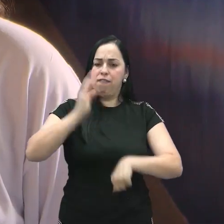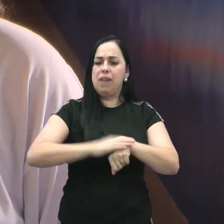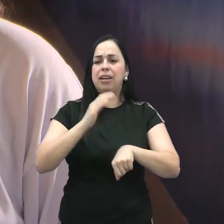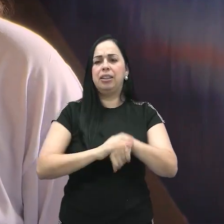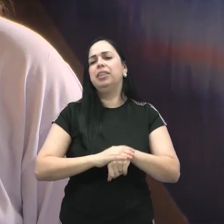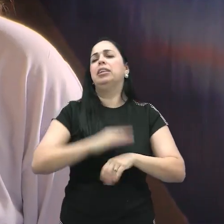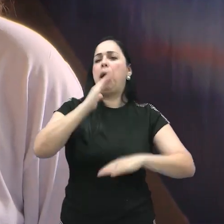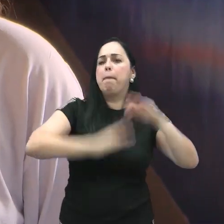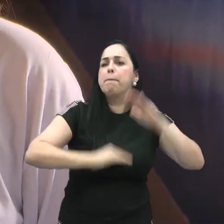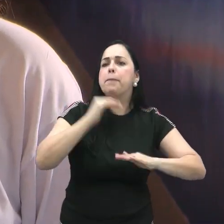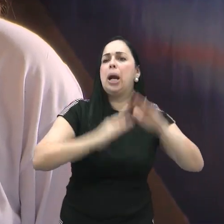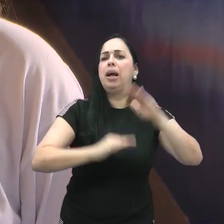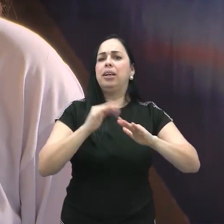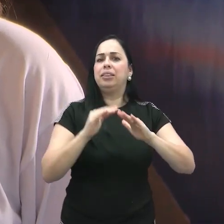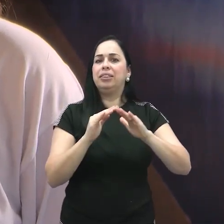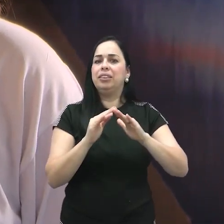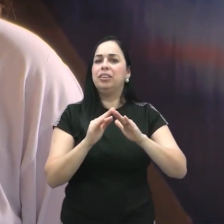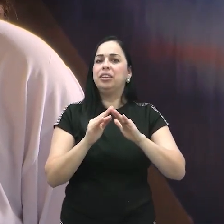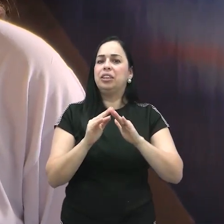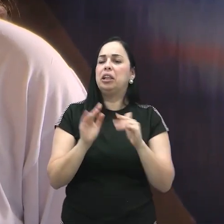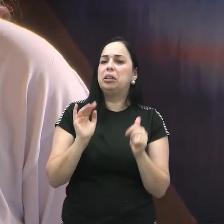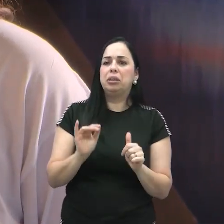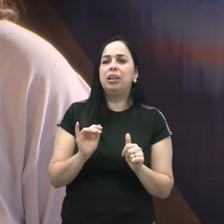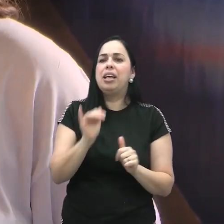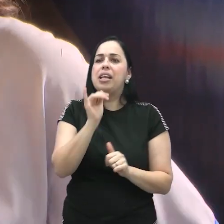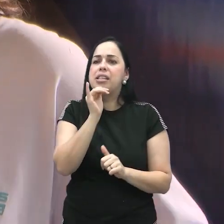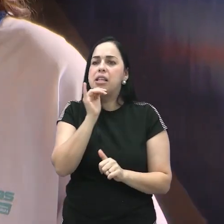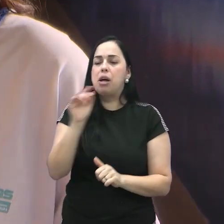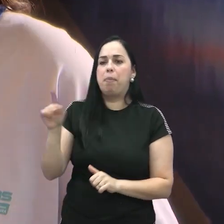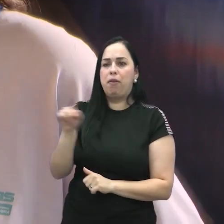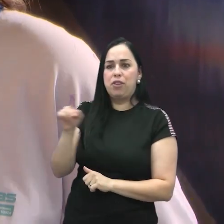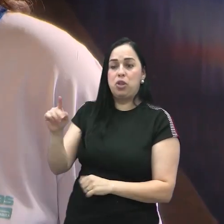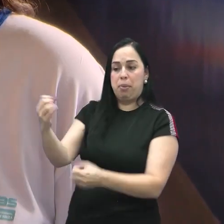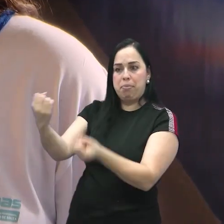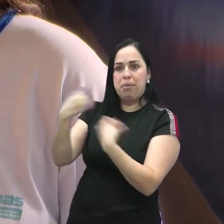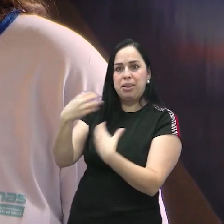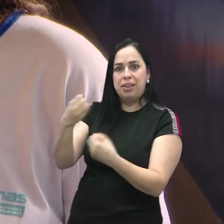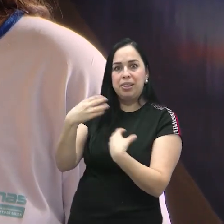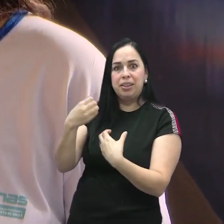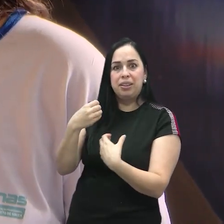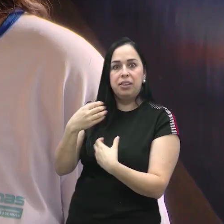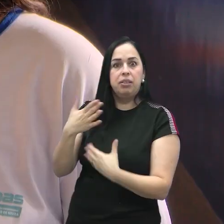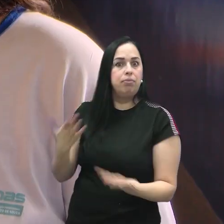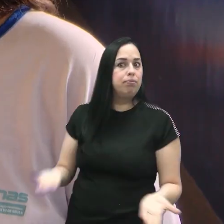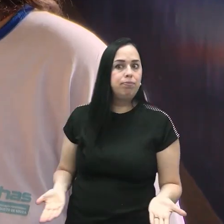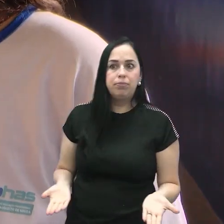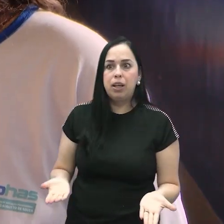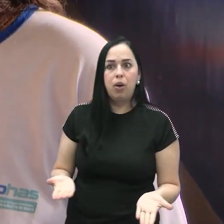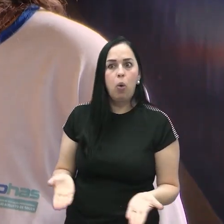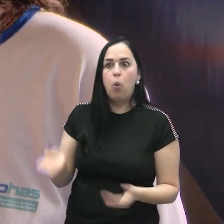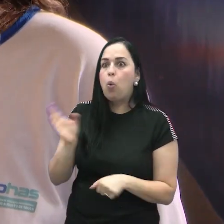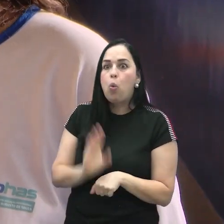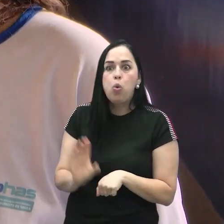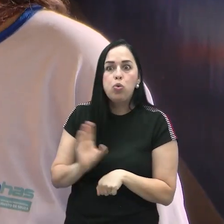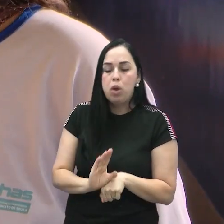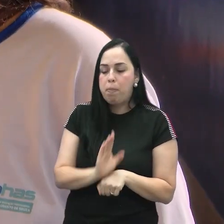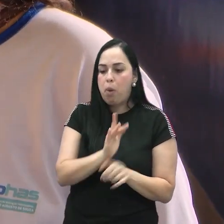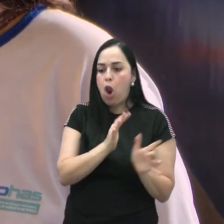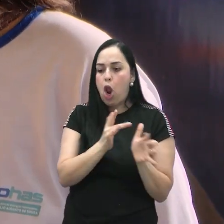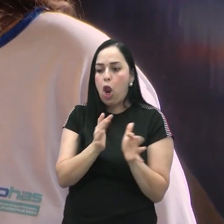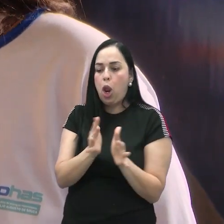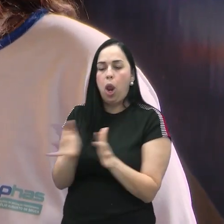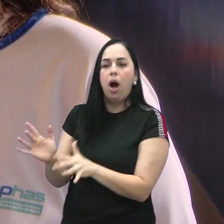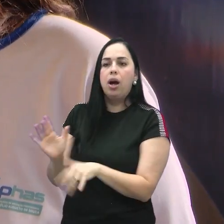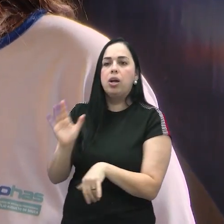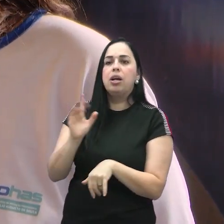realmente pega, vai lá e faz. A gente faz bastante titulação com o professor Edgar. Como eu falei, é uma coisa que a gente faz o curso